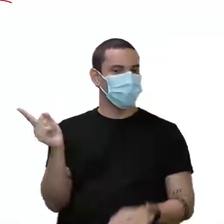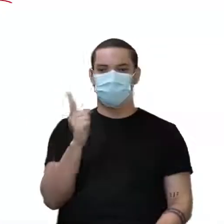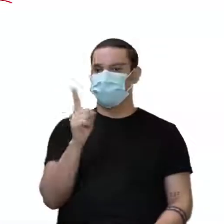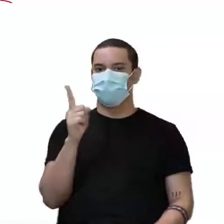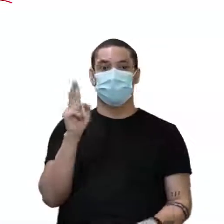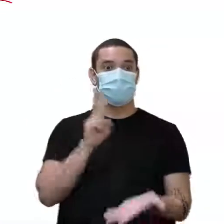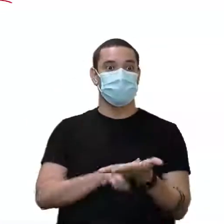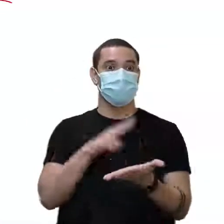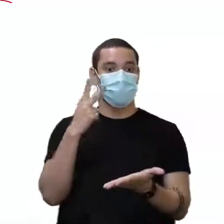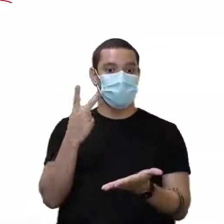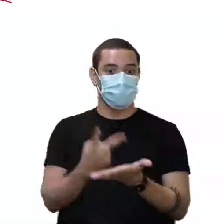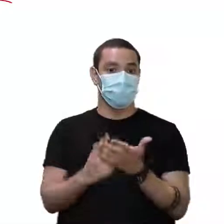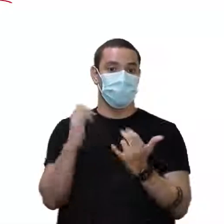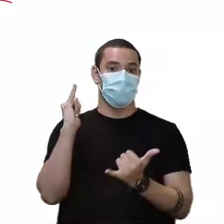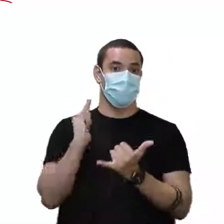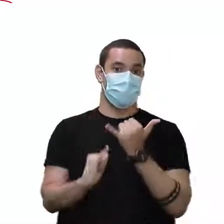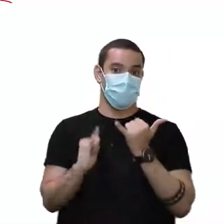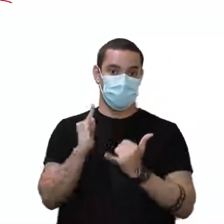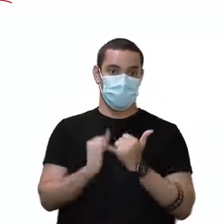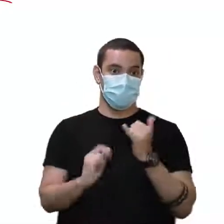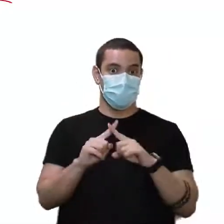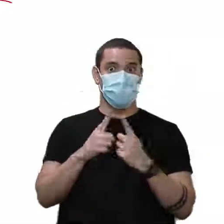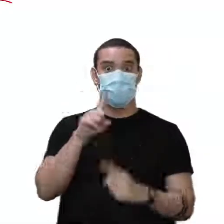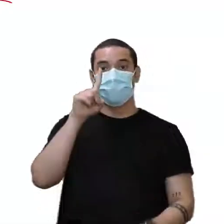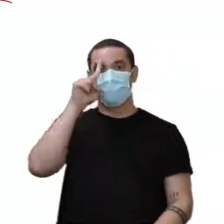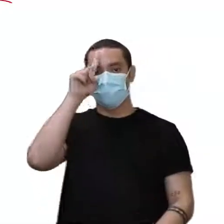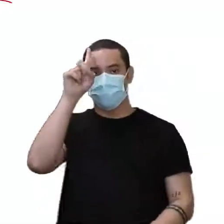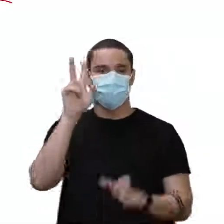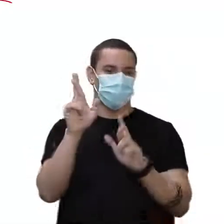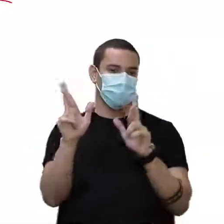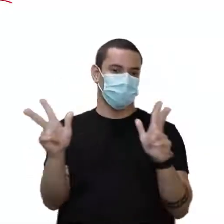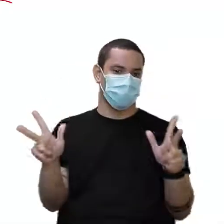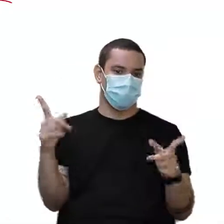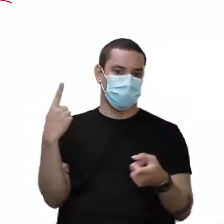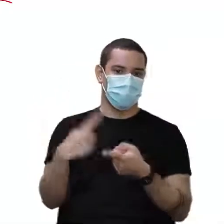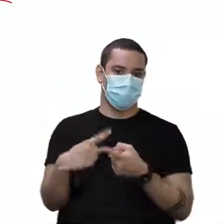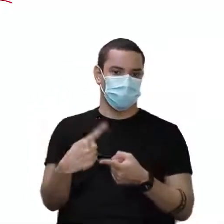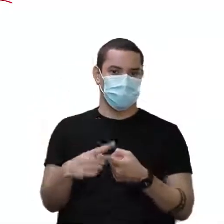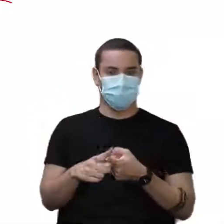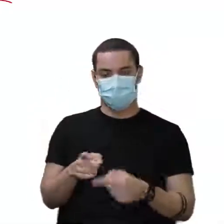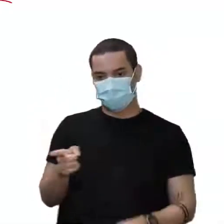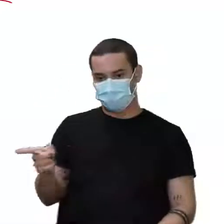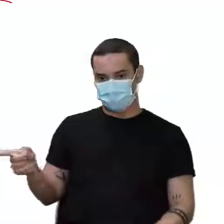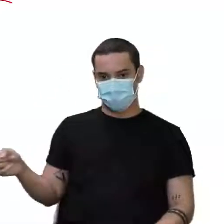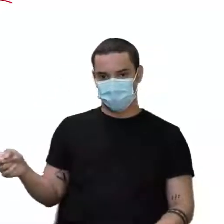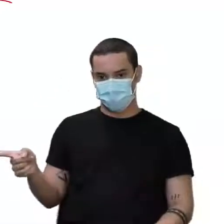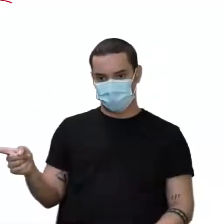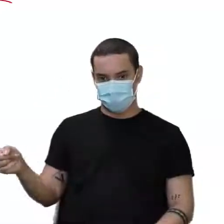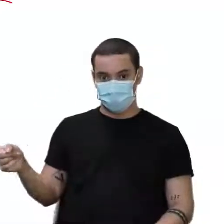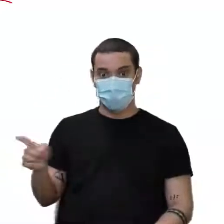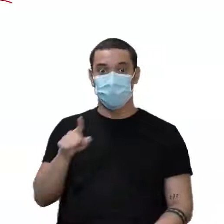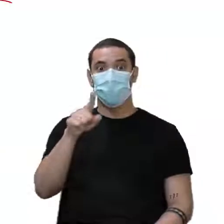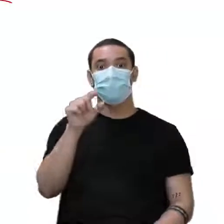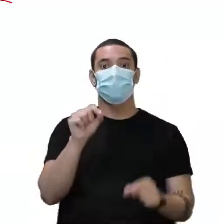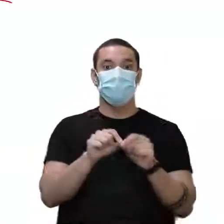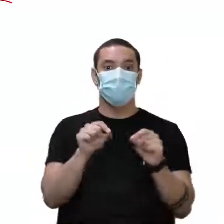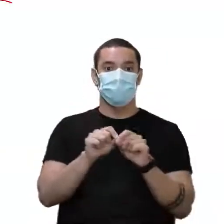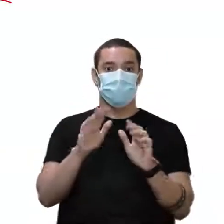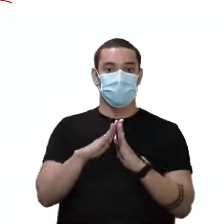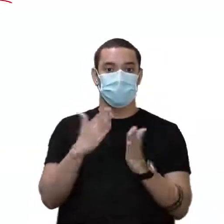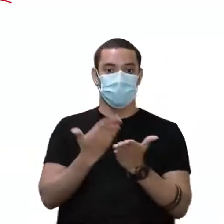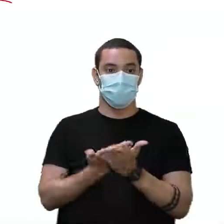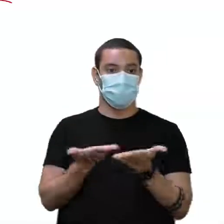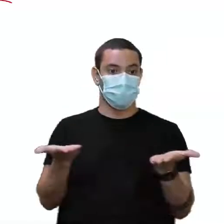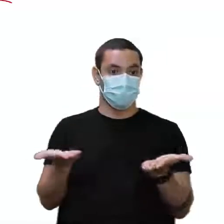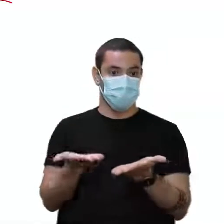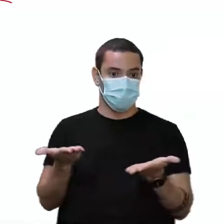Tradução pode ser parecida sim, mas não é a mesma ideia. Aqui, what did you do at school today? O que você fez na escola hoje? A